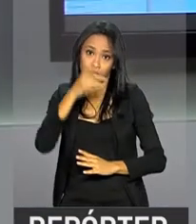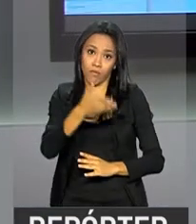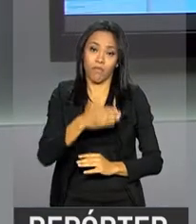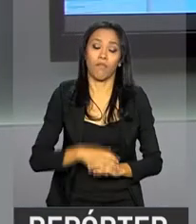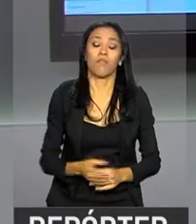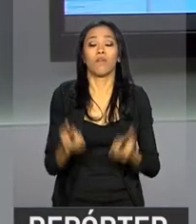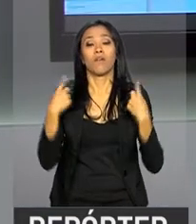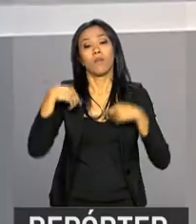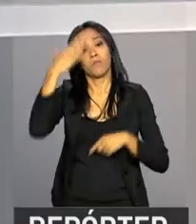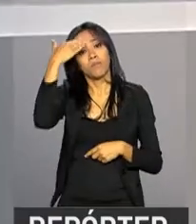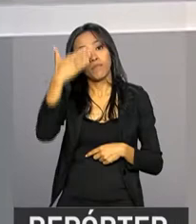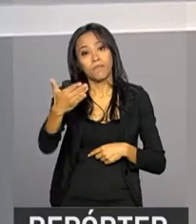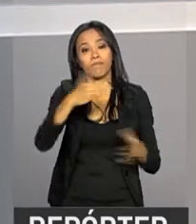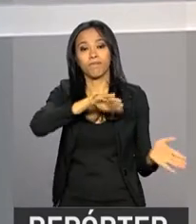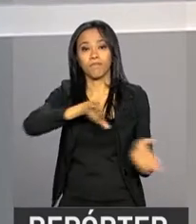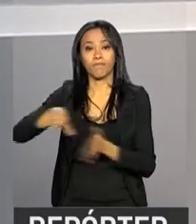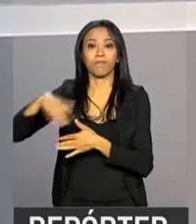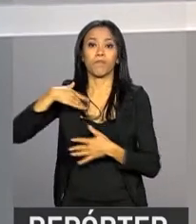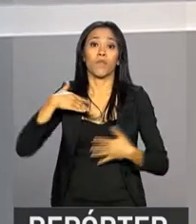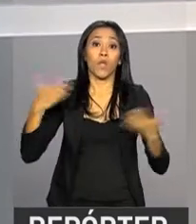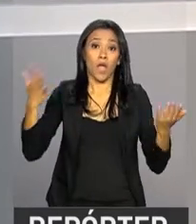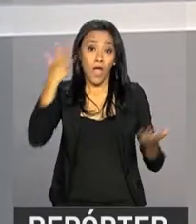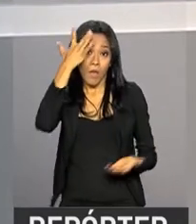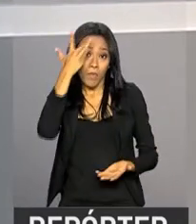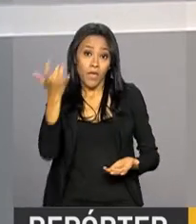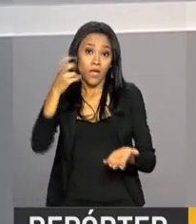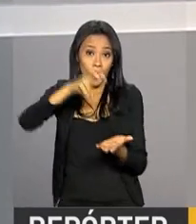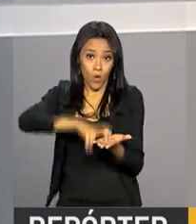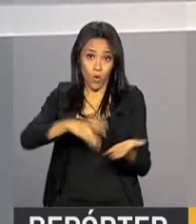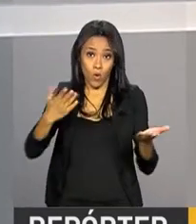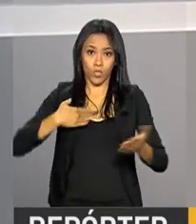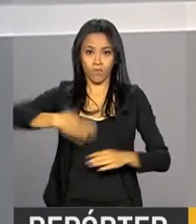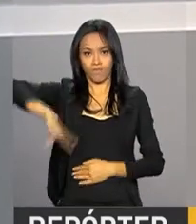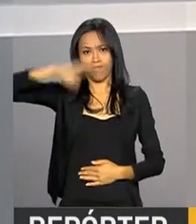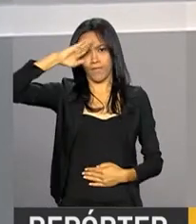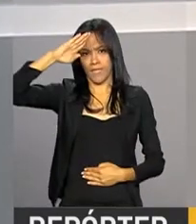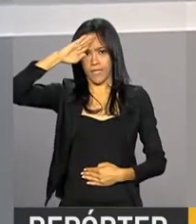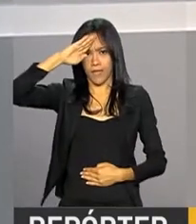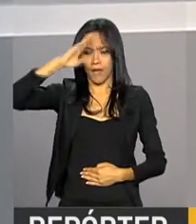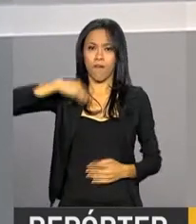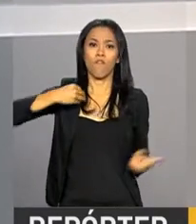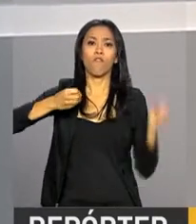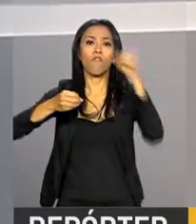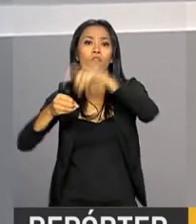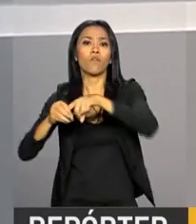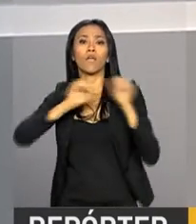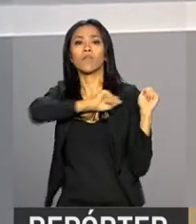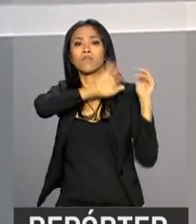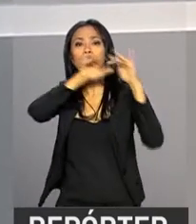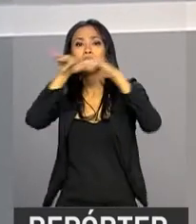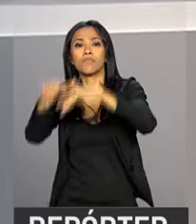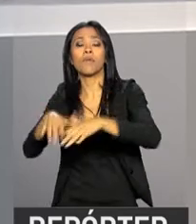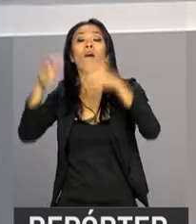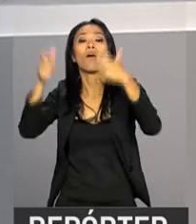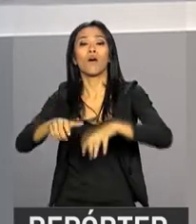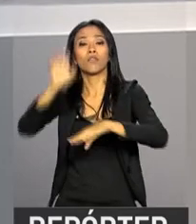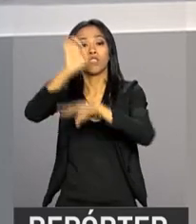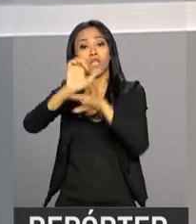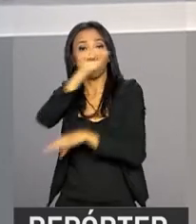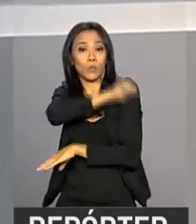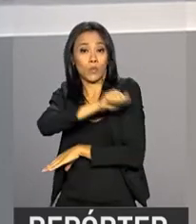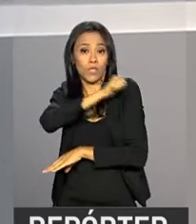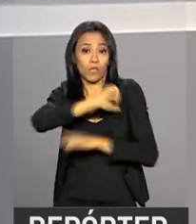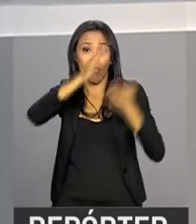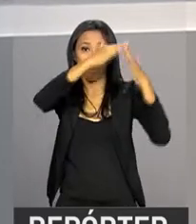pelas suas informações nem na manhã de hoje militares das forças armadas retornaram à comunidade da rocinha na zona sul do rio de janeiro